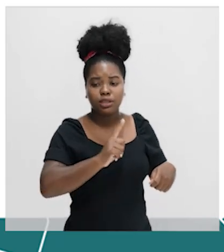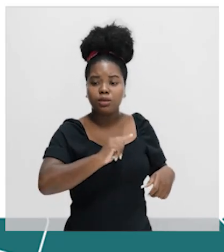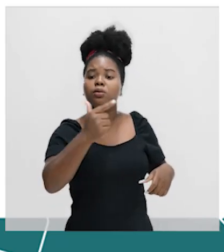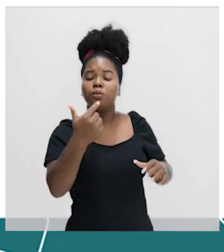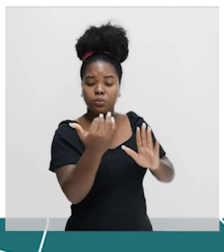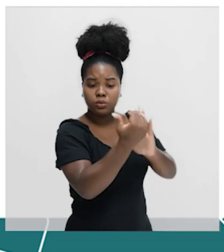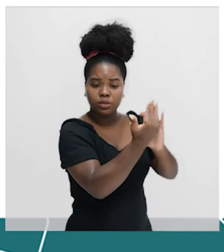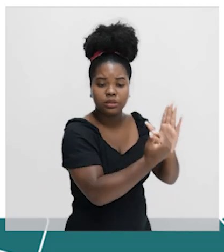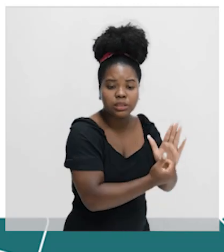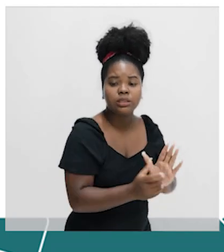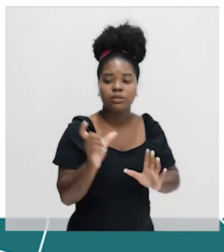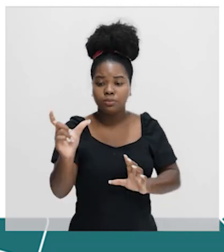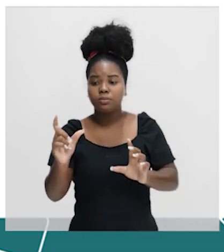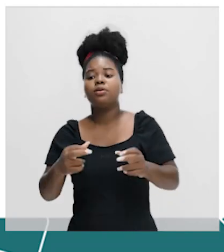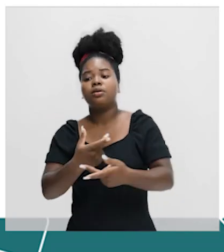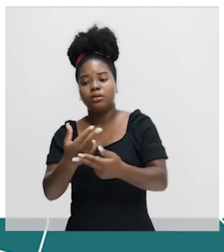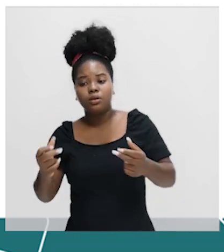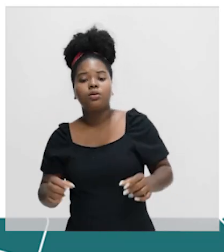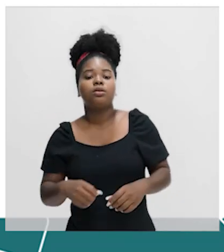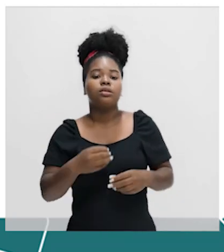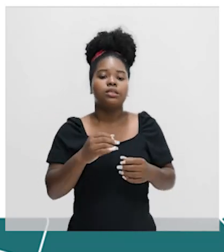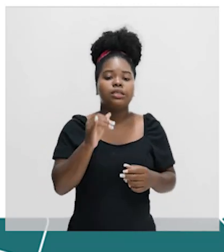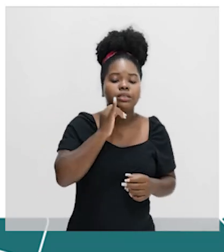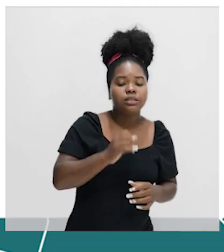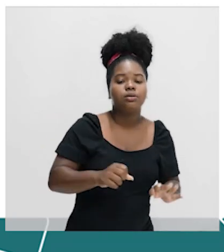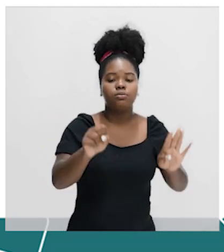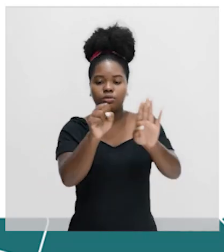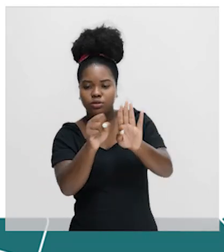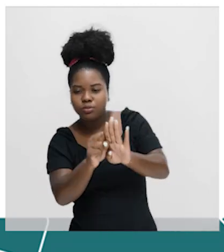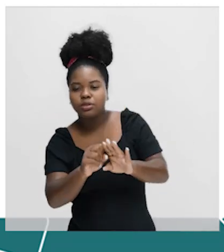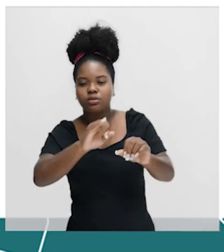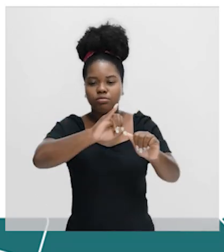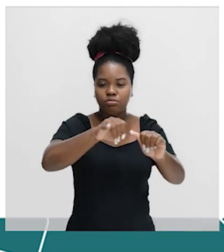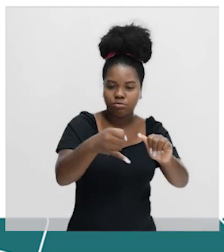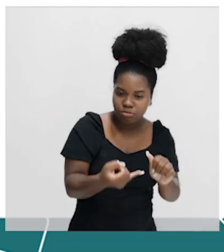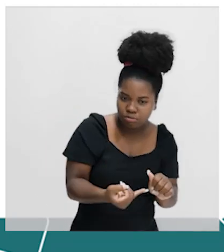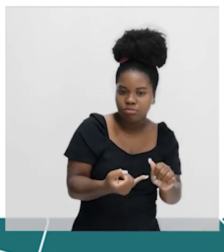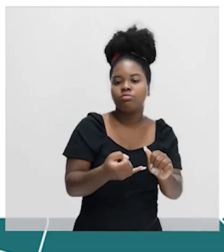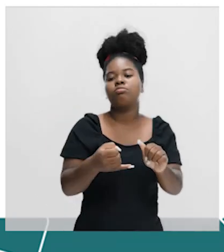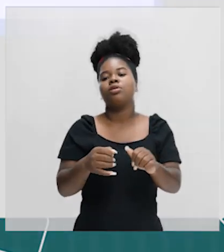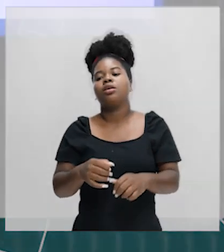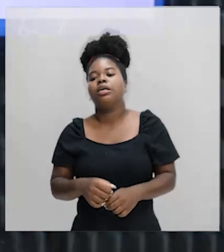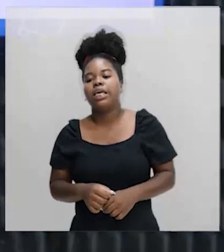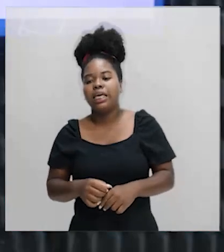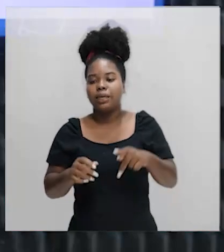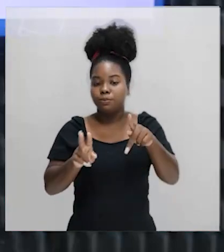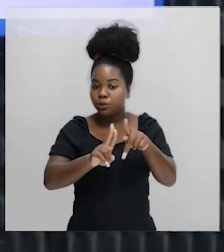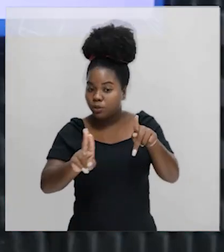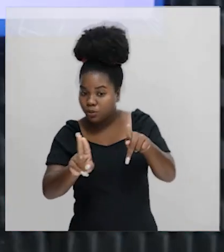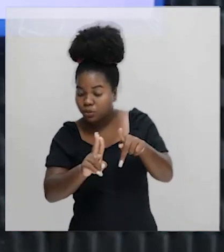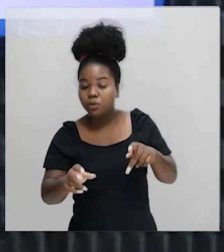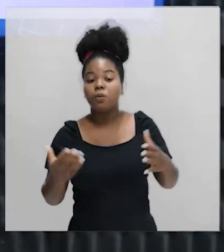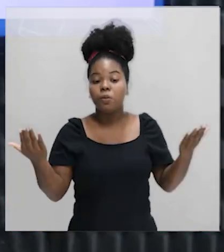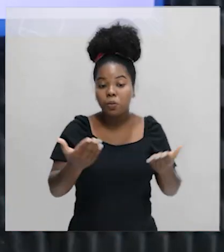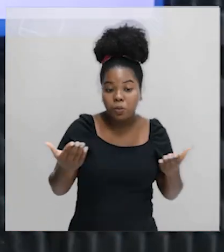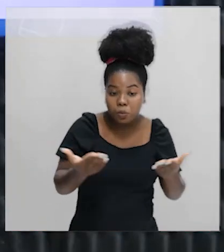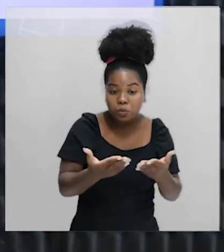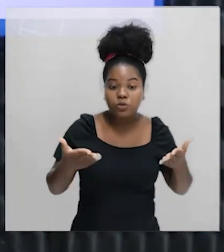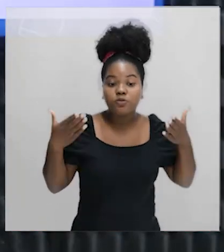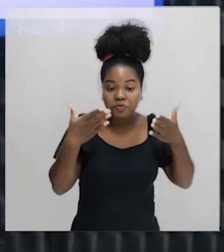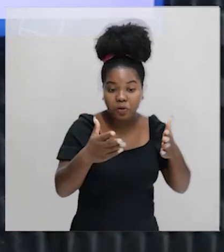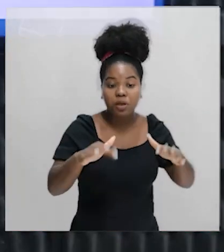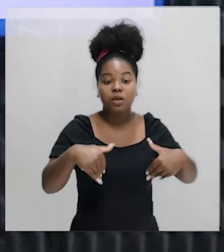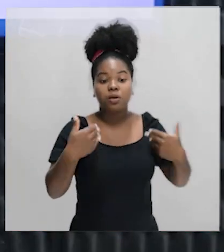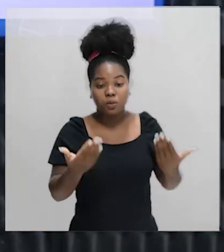de palavras variáveis, como substantivo, como adjetivo, como pronome. Hoje, especificamente, vamos falar